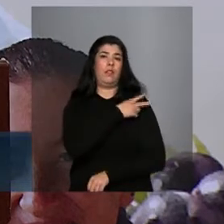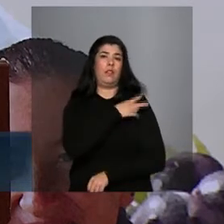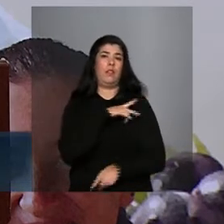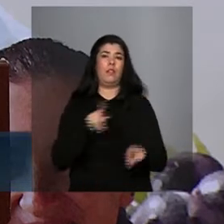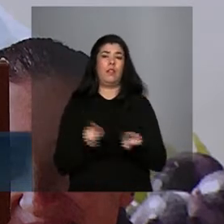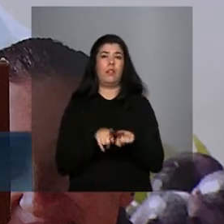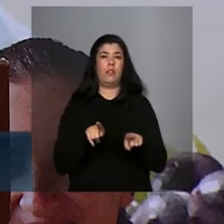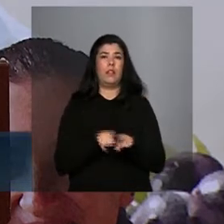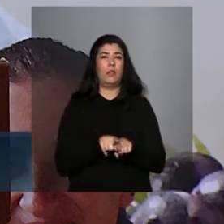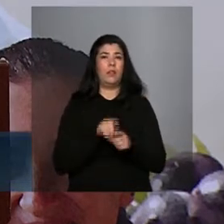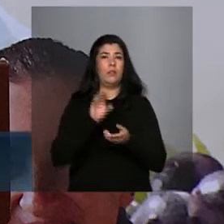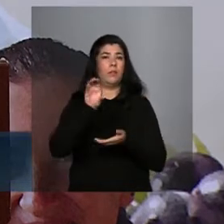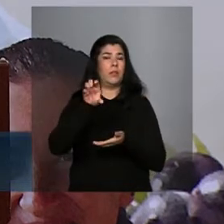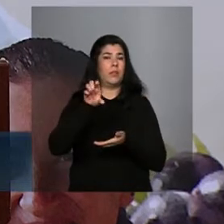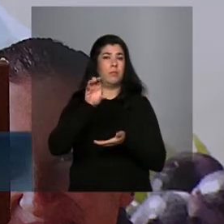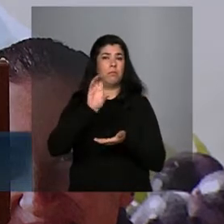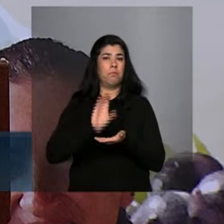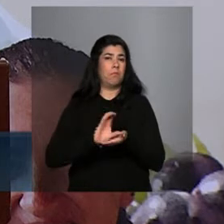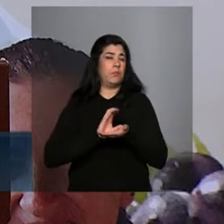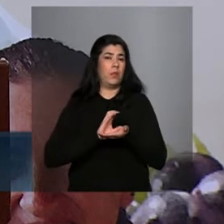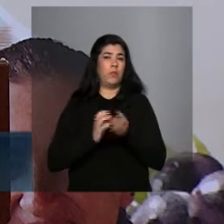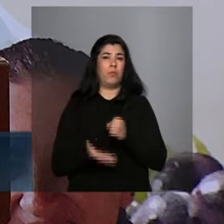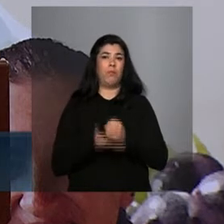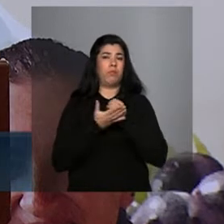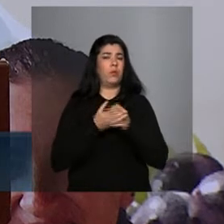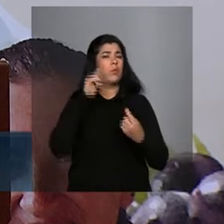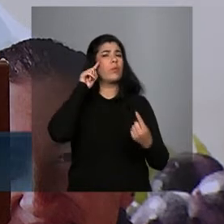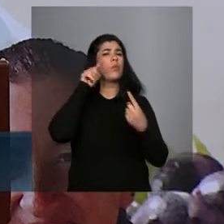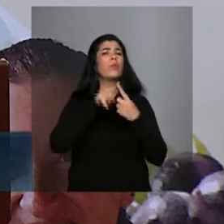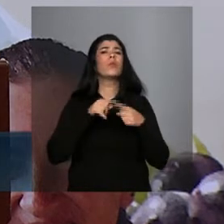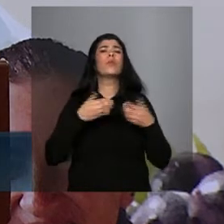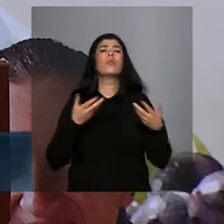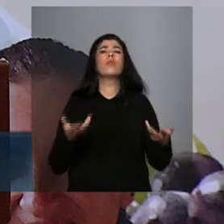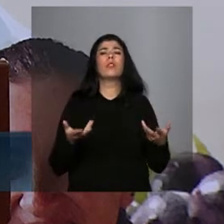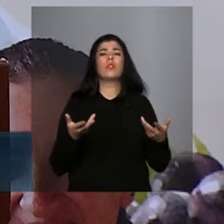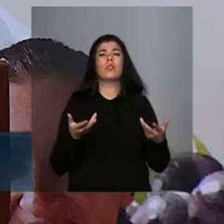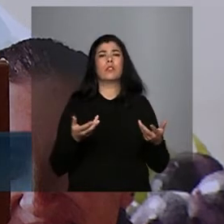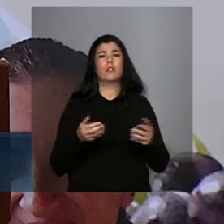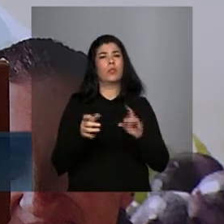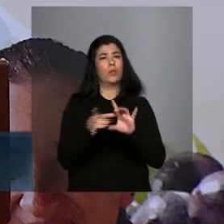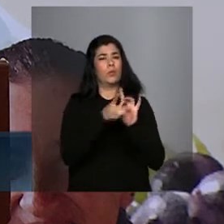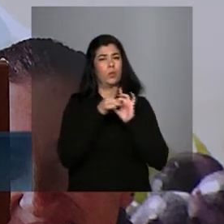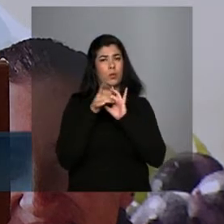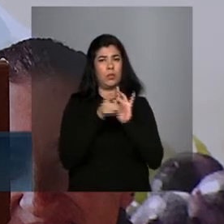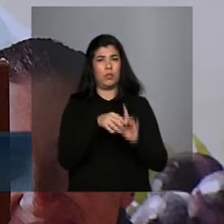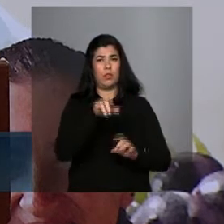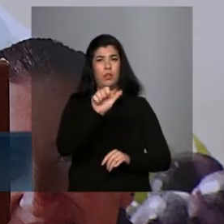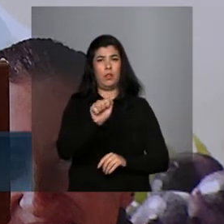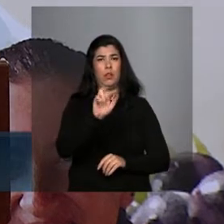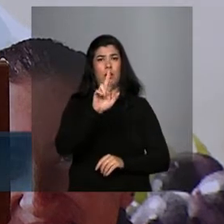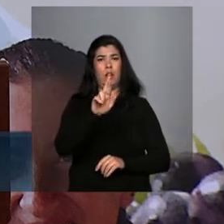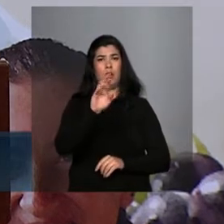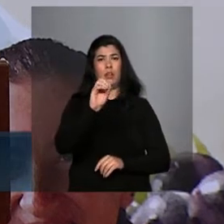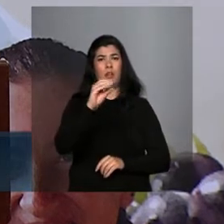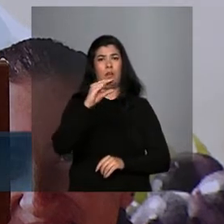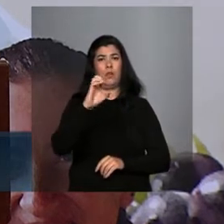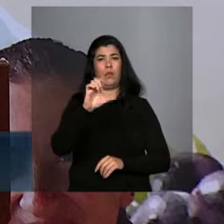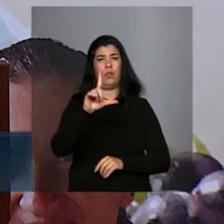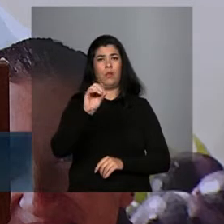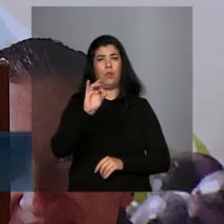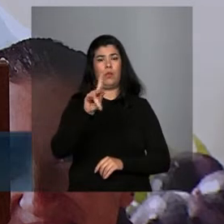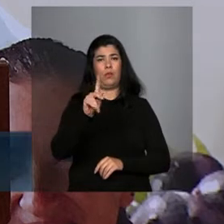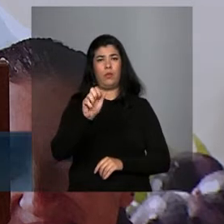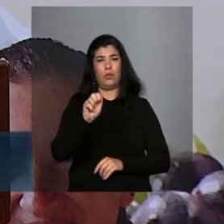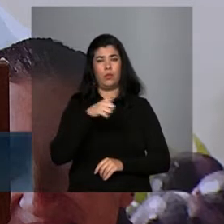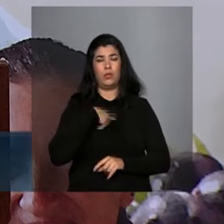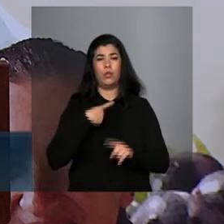e tem de ter um objeto, um objetivo, com a agroecologia, que é um verdadeiro